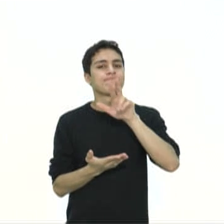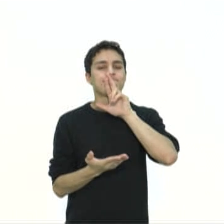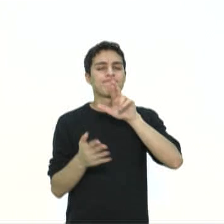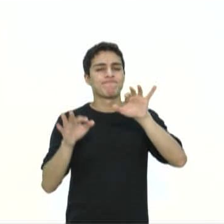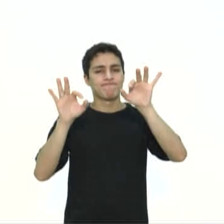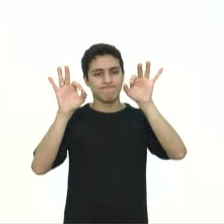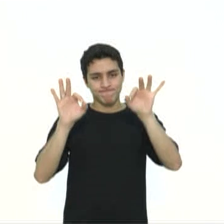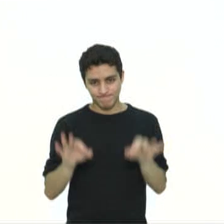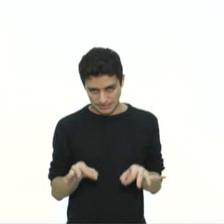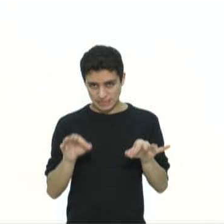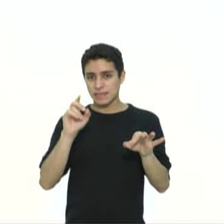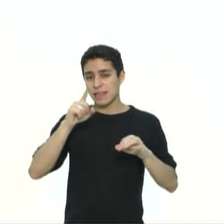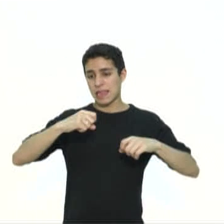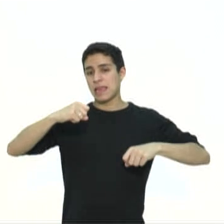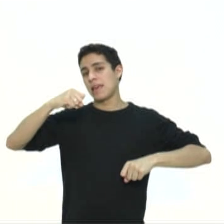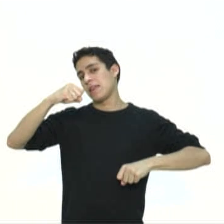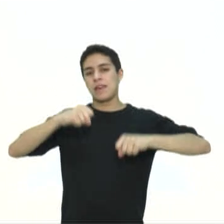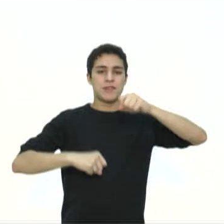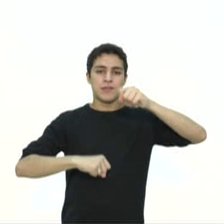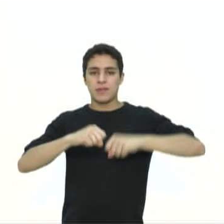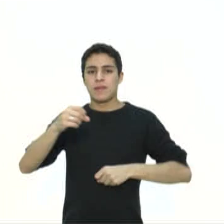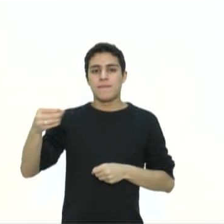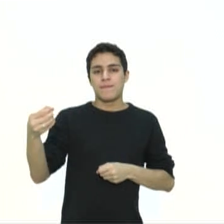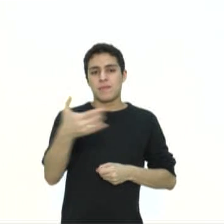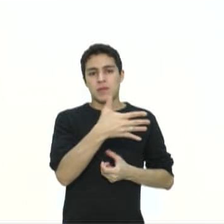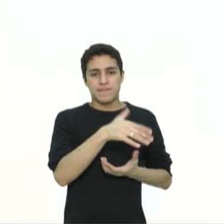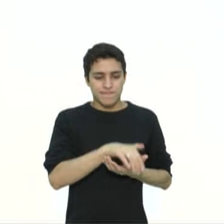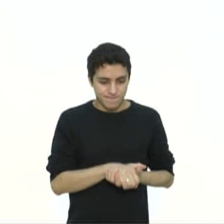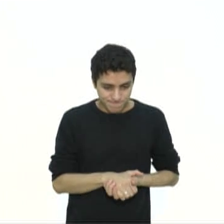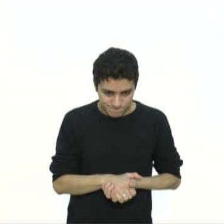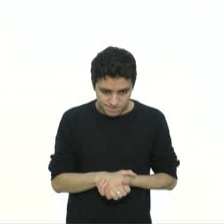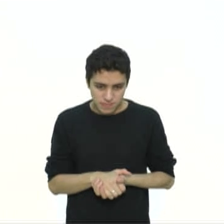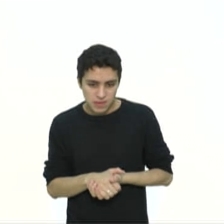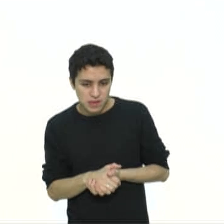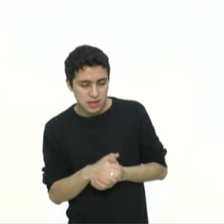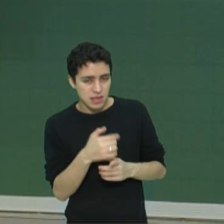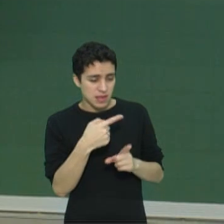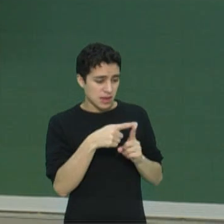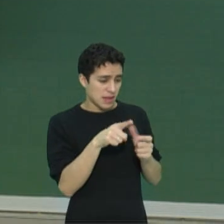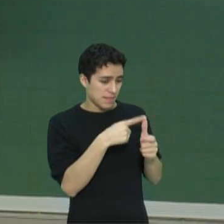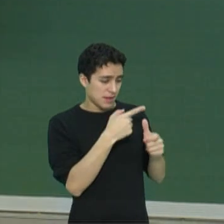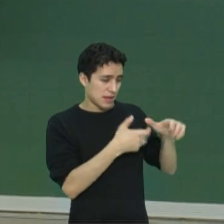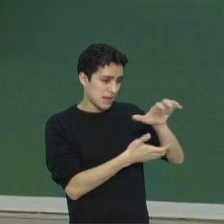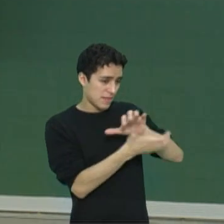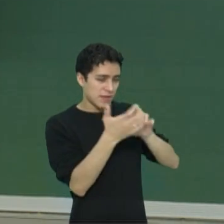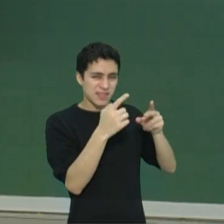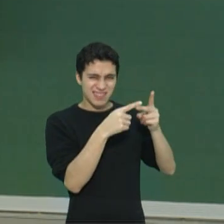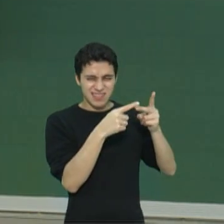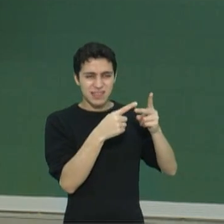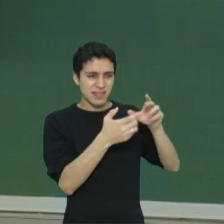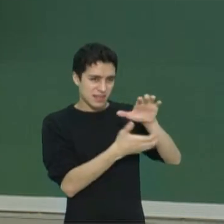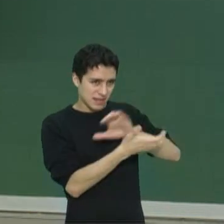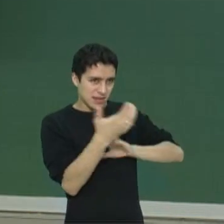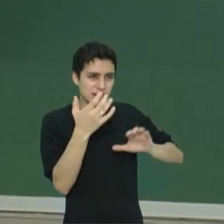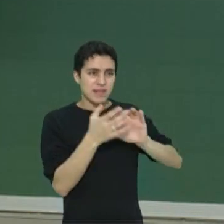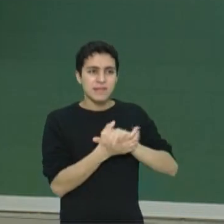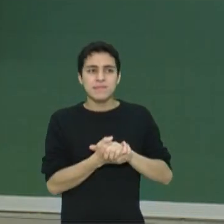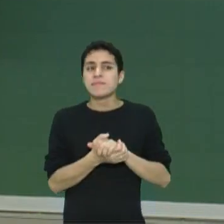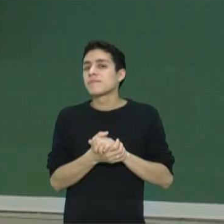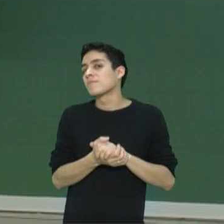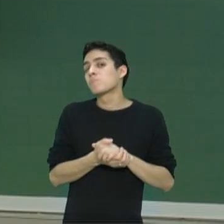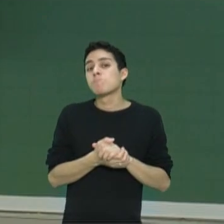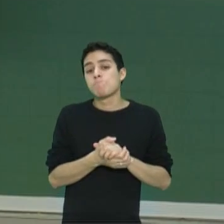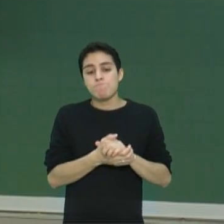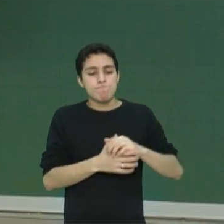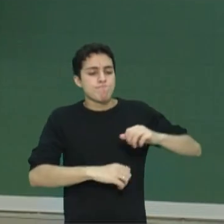indústria moderna a Revolução Industrial né A primeira aconteceu a primeira e segunda eu tenho industrialização